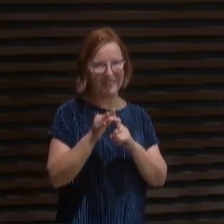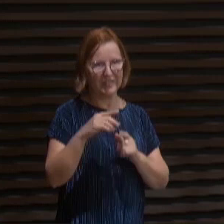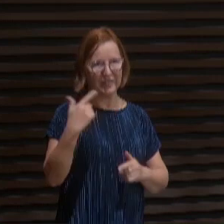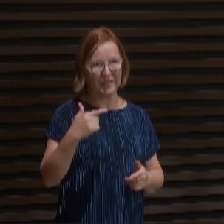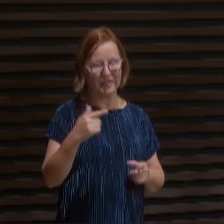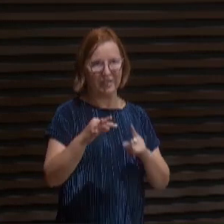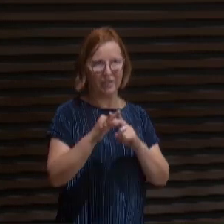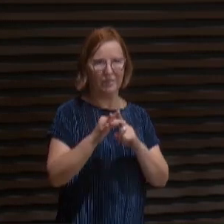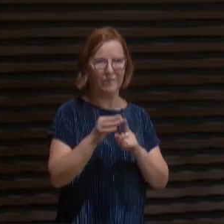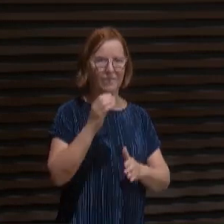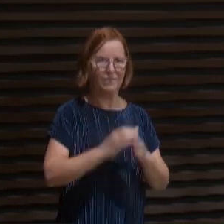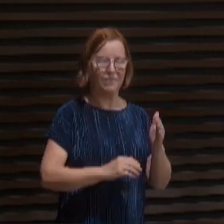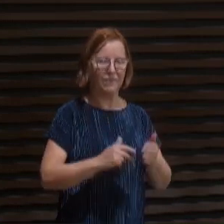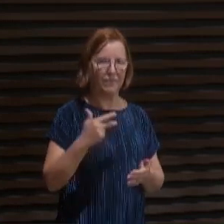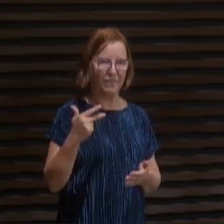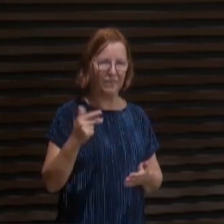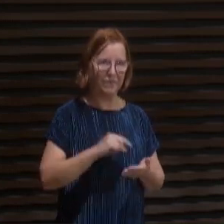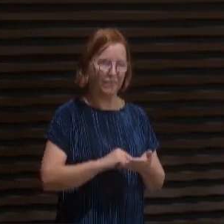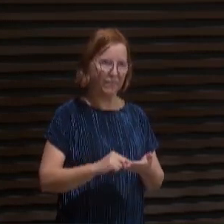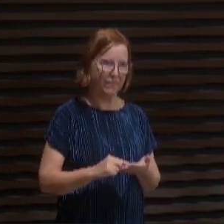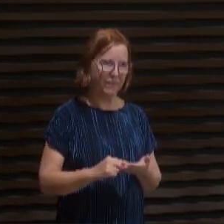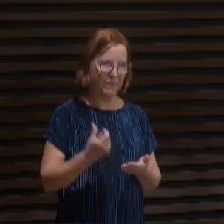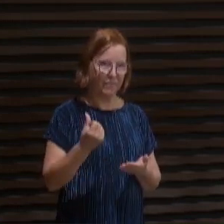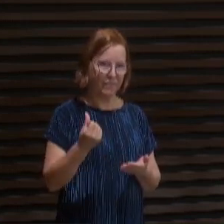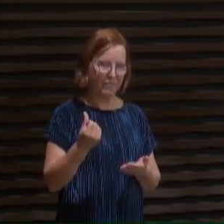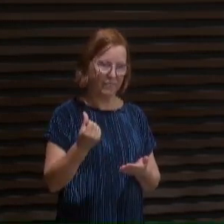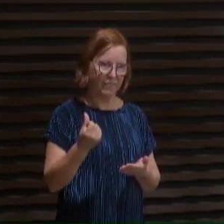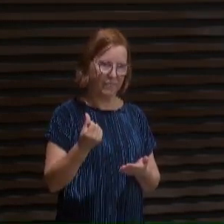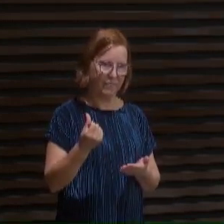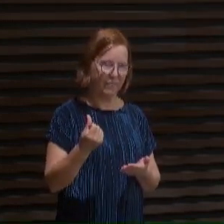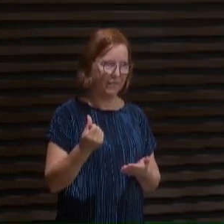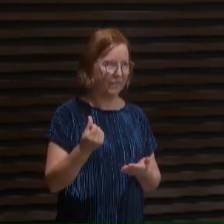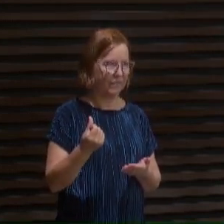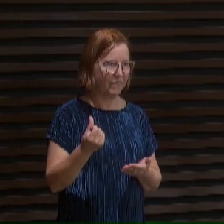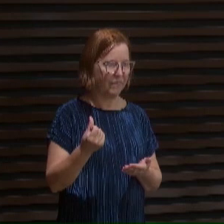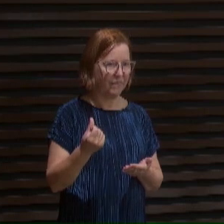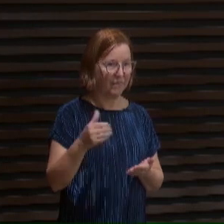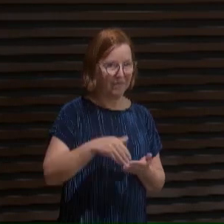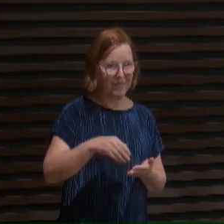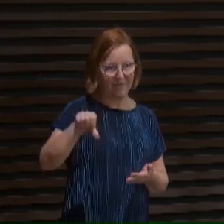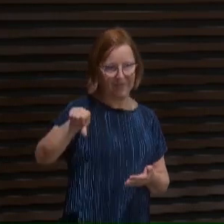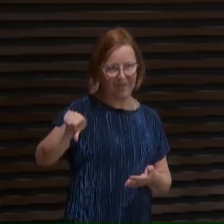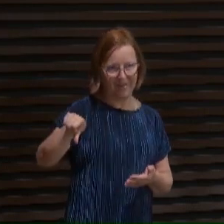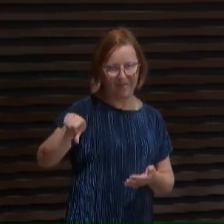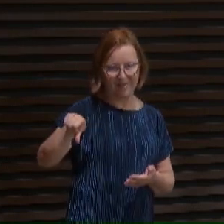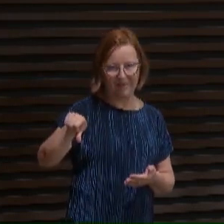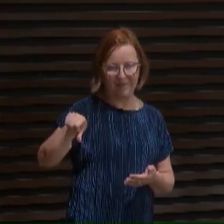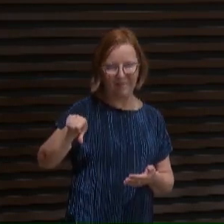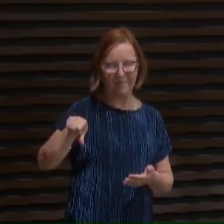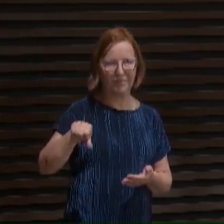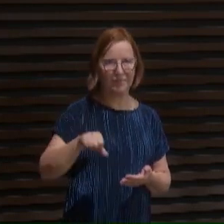Timóteo 3, dos versículos 6 a 9.